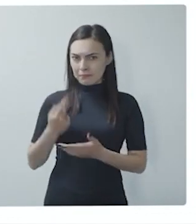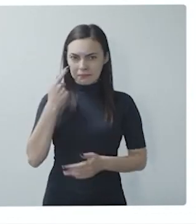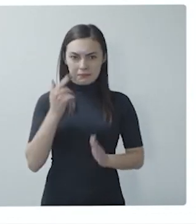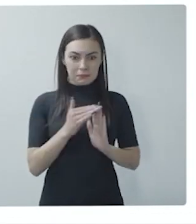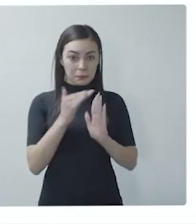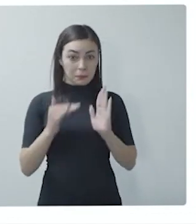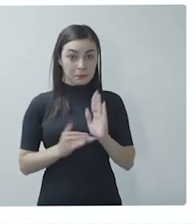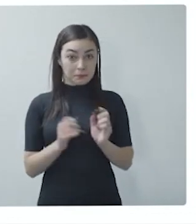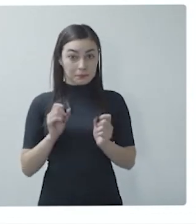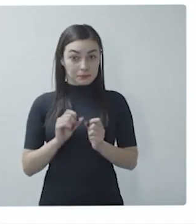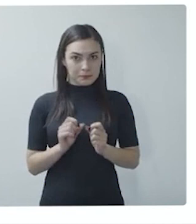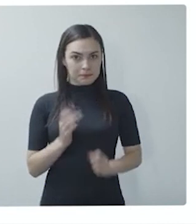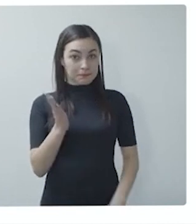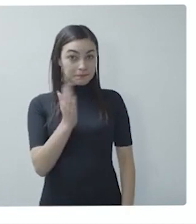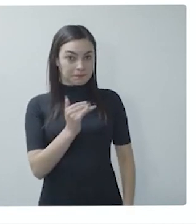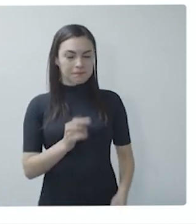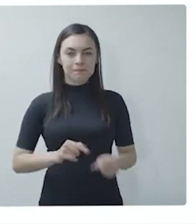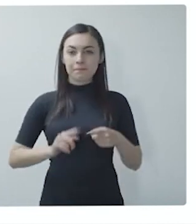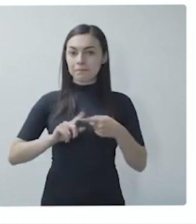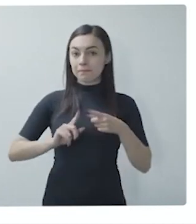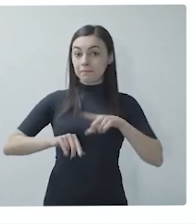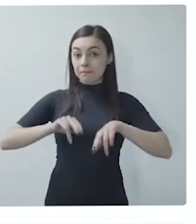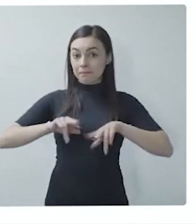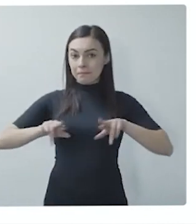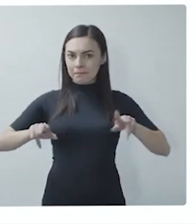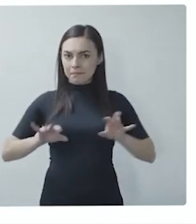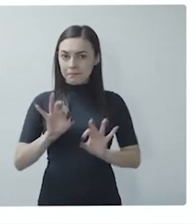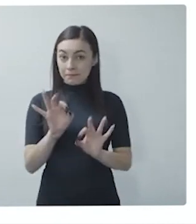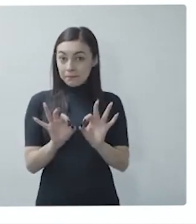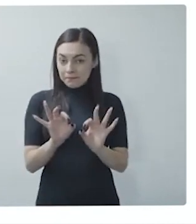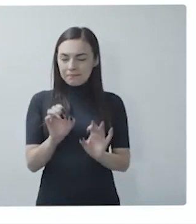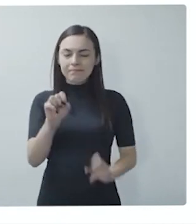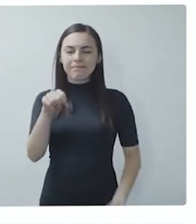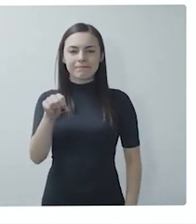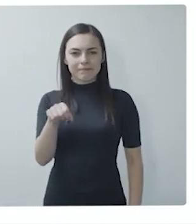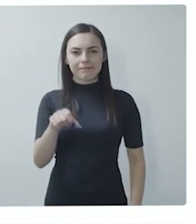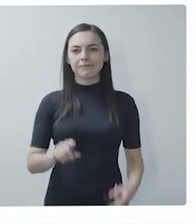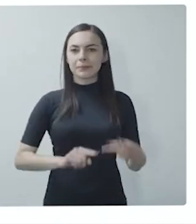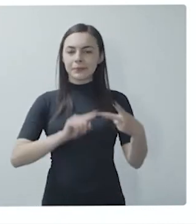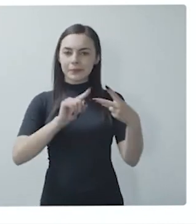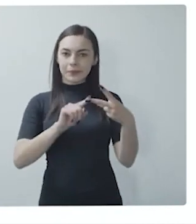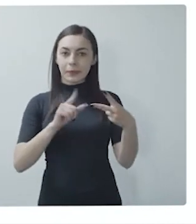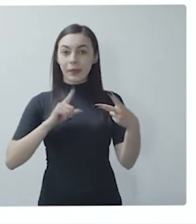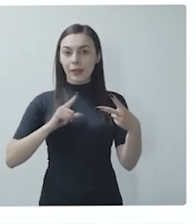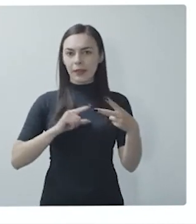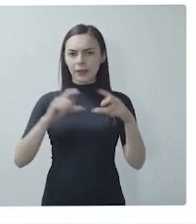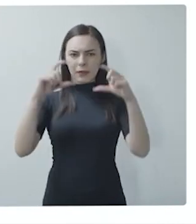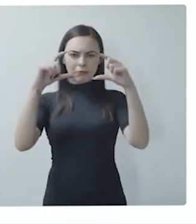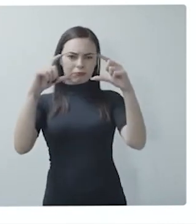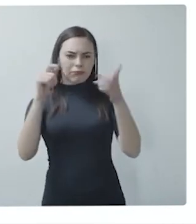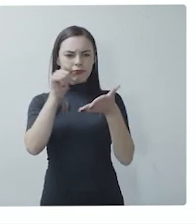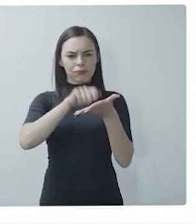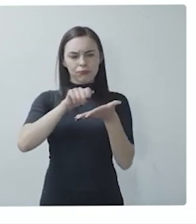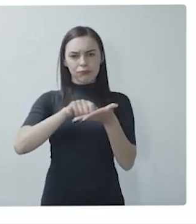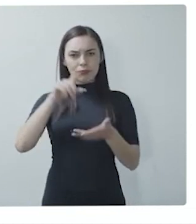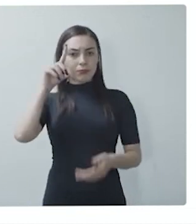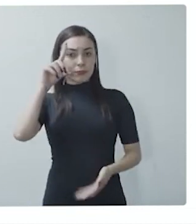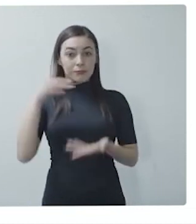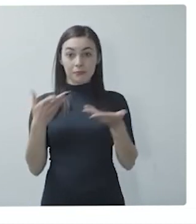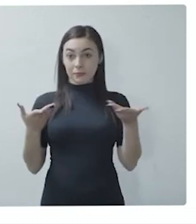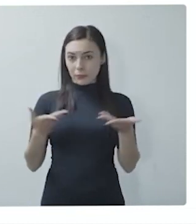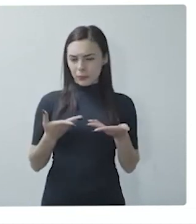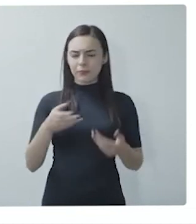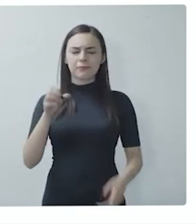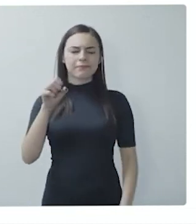lá. Organizamos os nossos materiais? Sim. Fizemos o cabeçalho com a data?